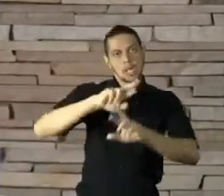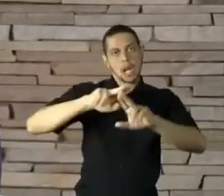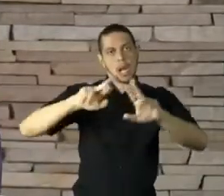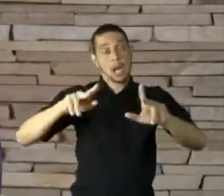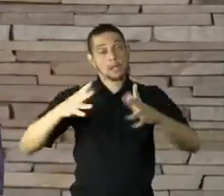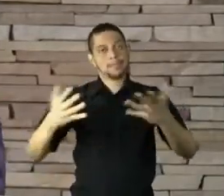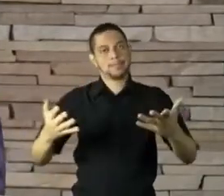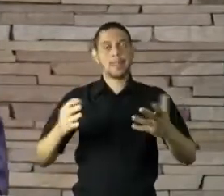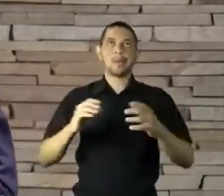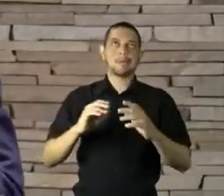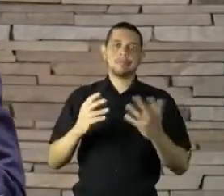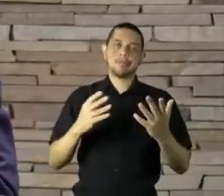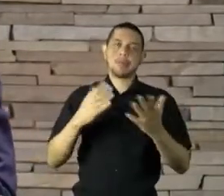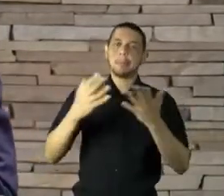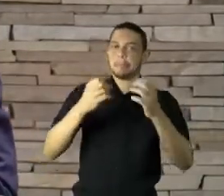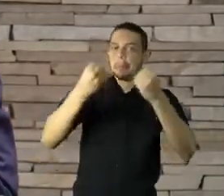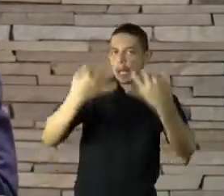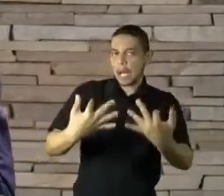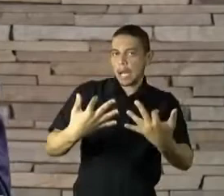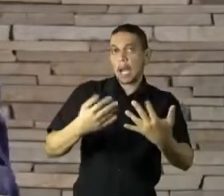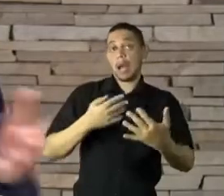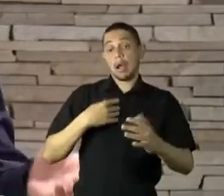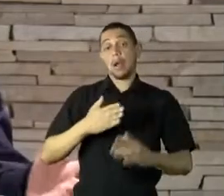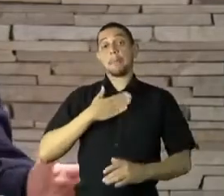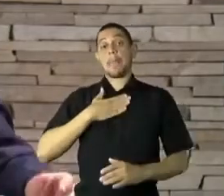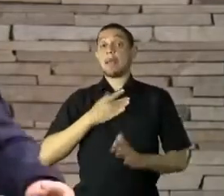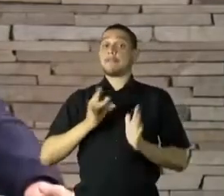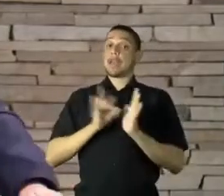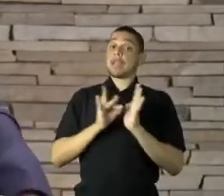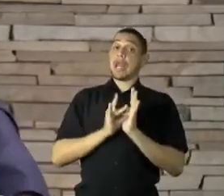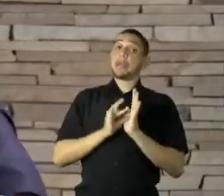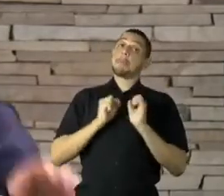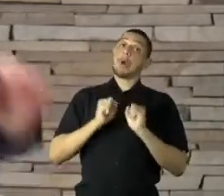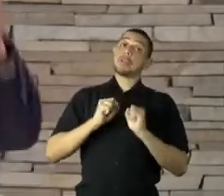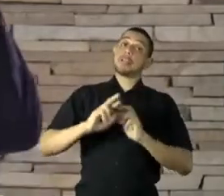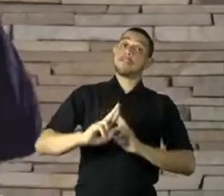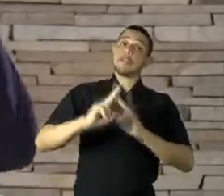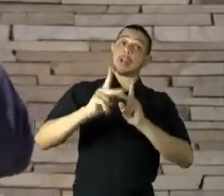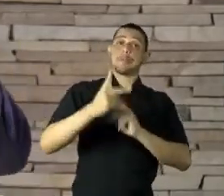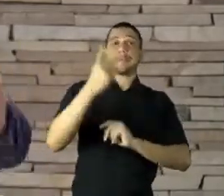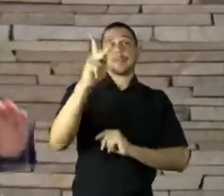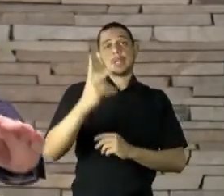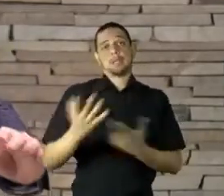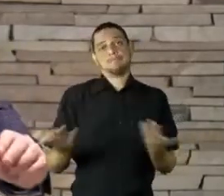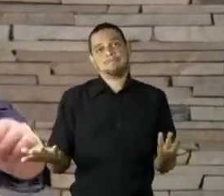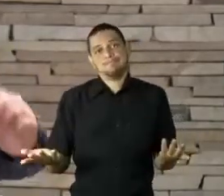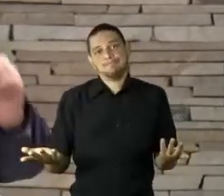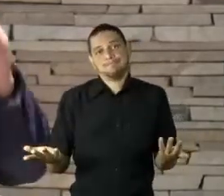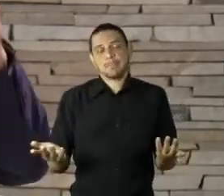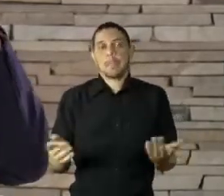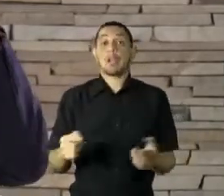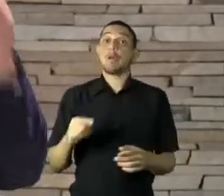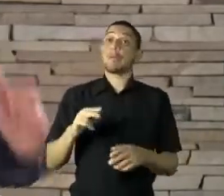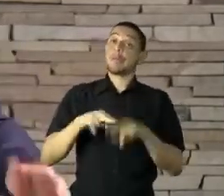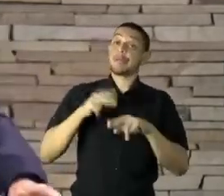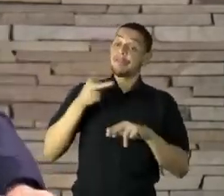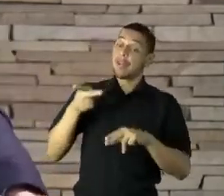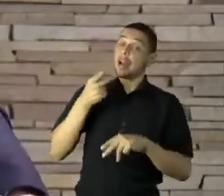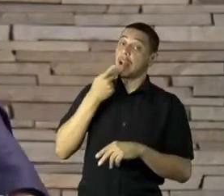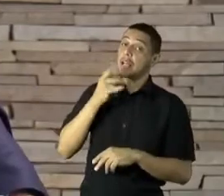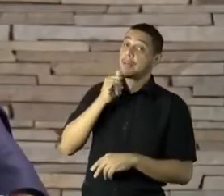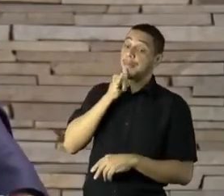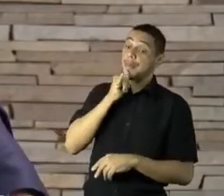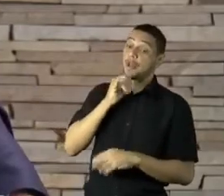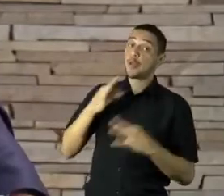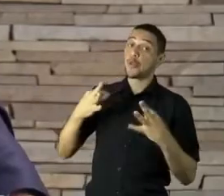o que é verdade para você pode não ser verdade para mim nesse modelo tudo é relativo e